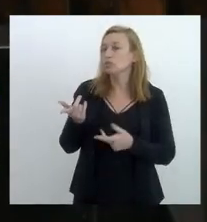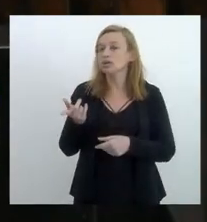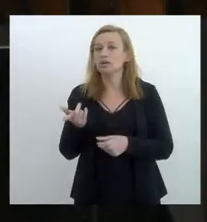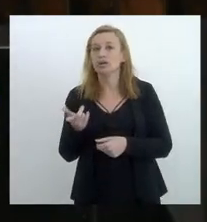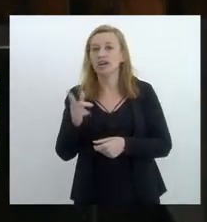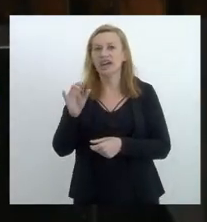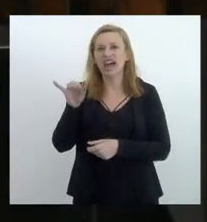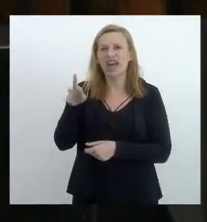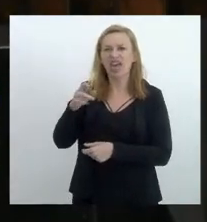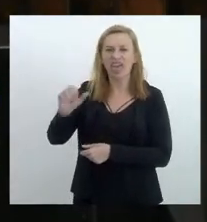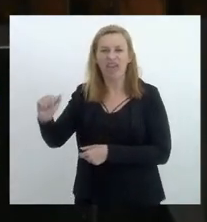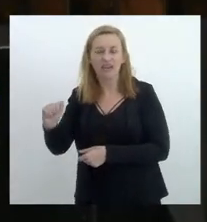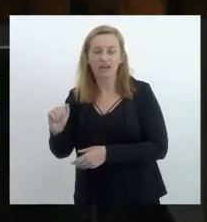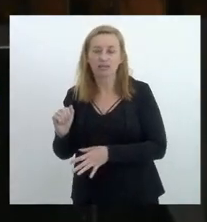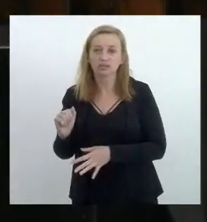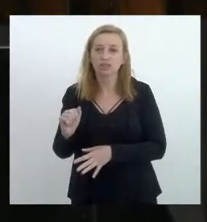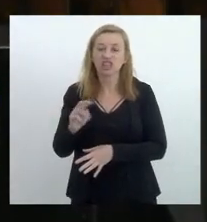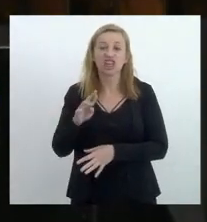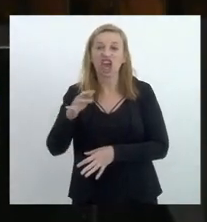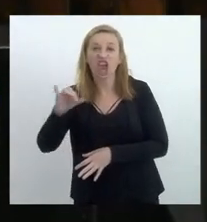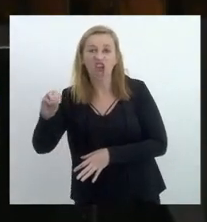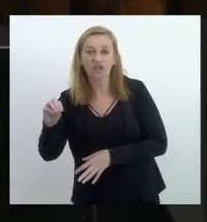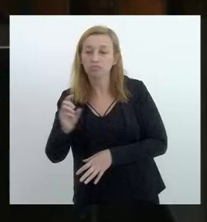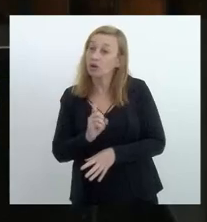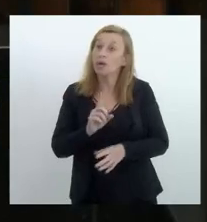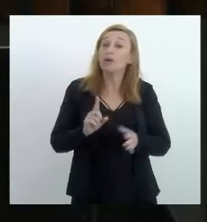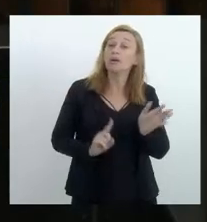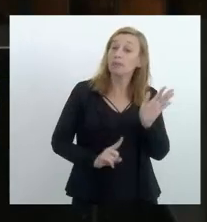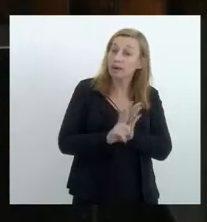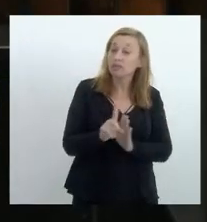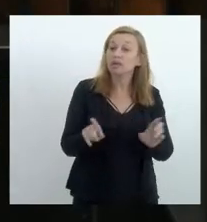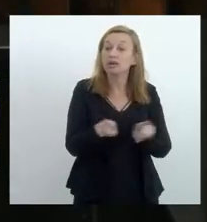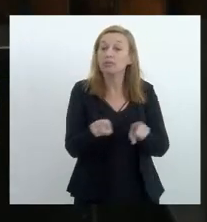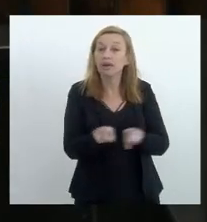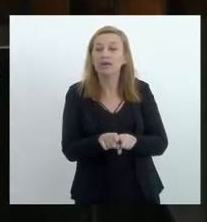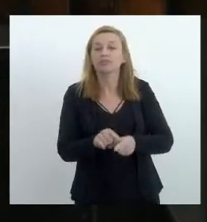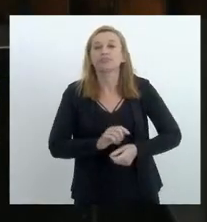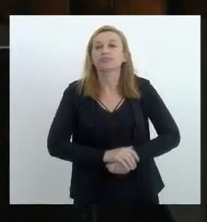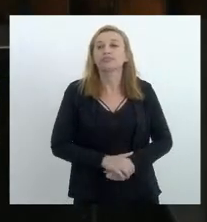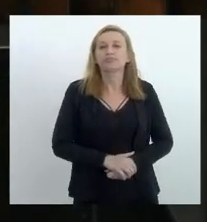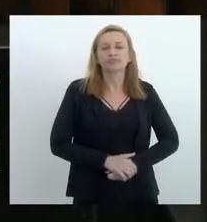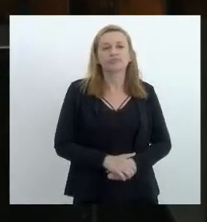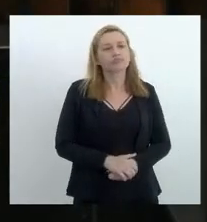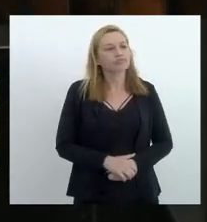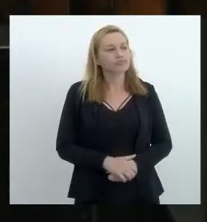sobre triênio, mas eu queria perguntar também o seguinte.